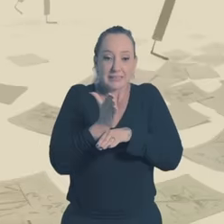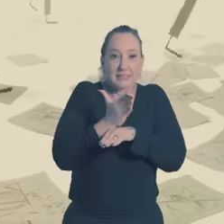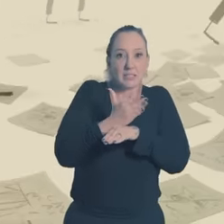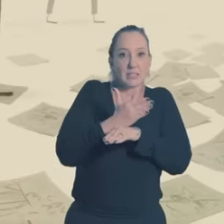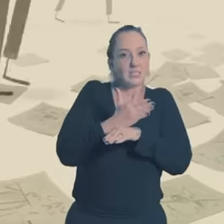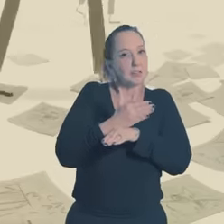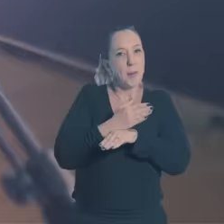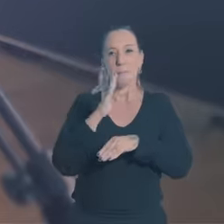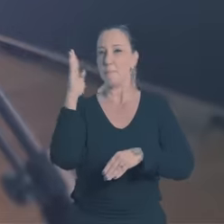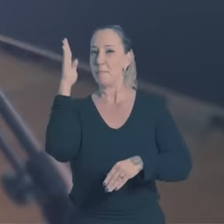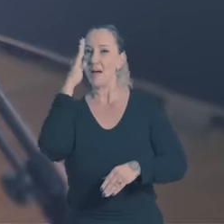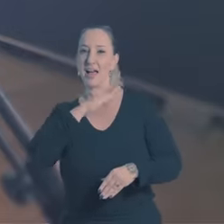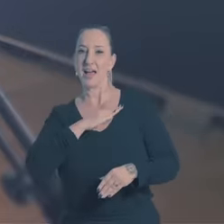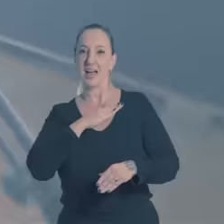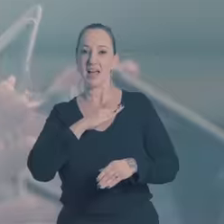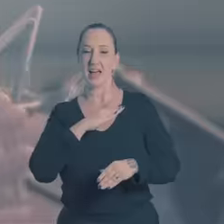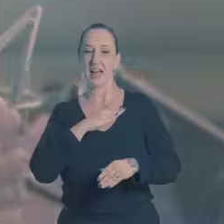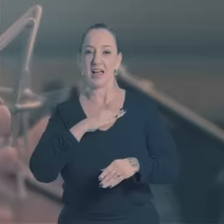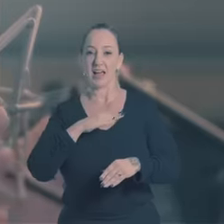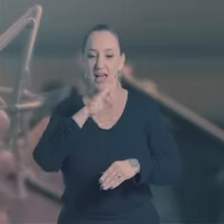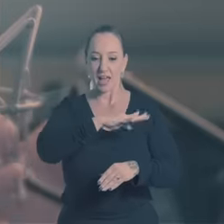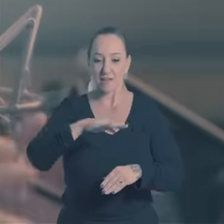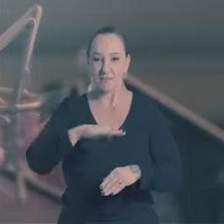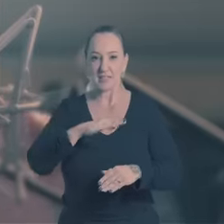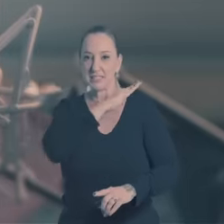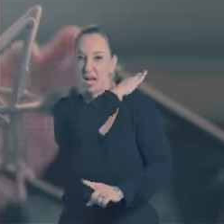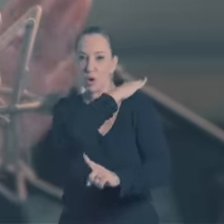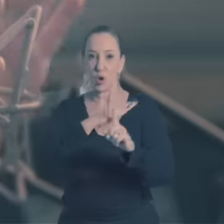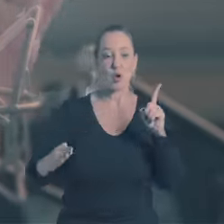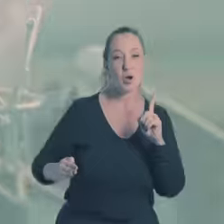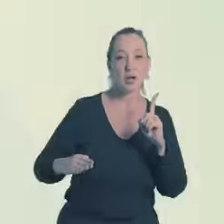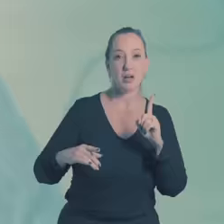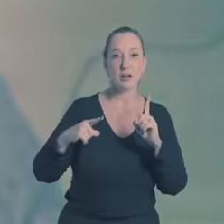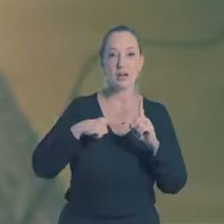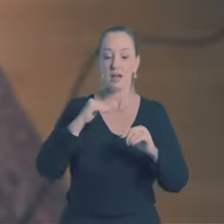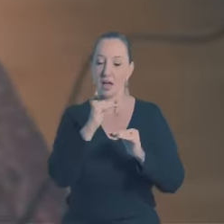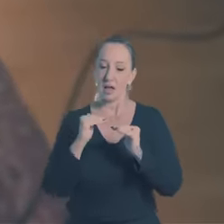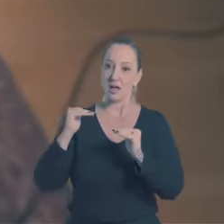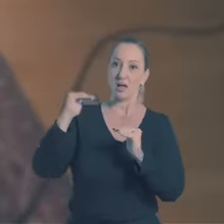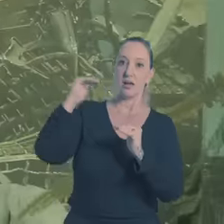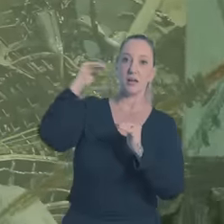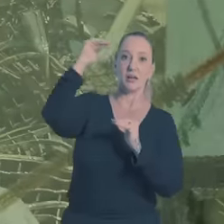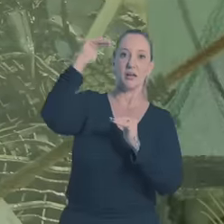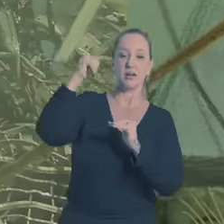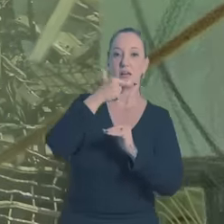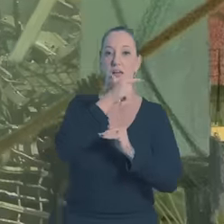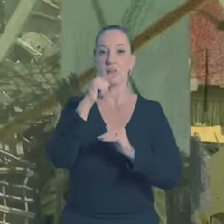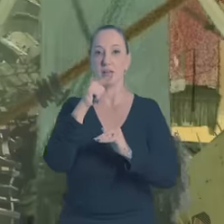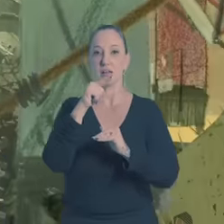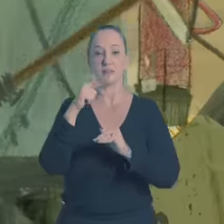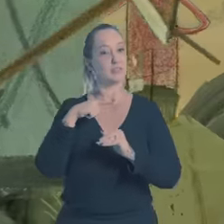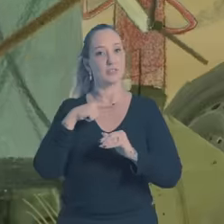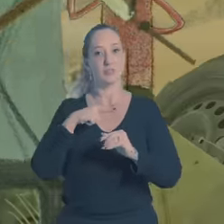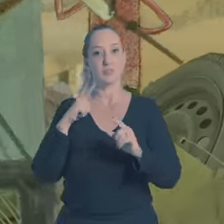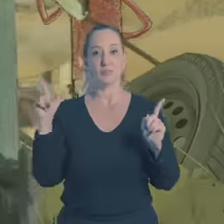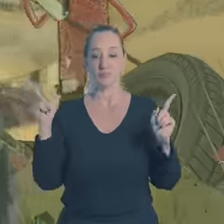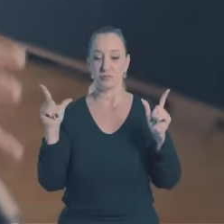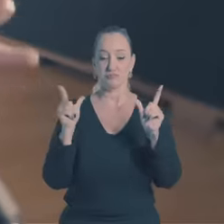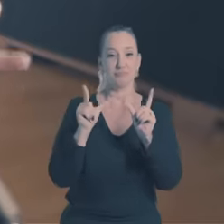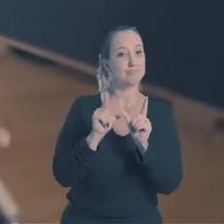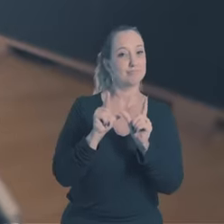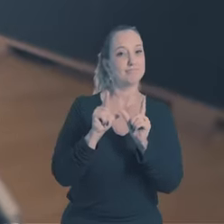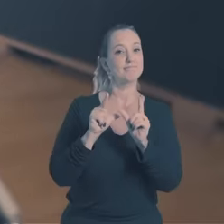muito covarde cortar infâncias pela metade pra ser um adulto sem tumulto. Não existe atalho, em